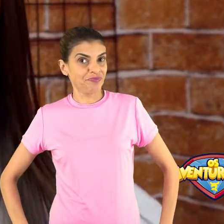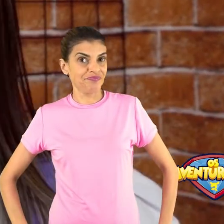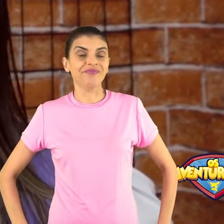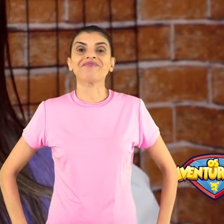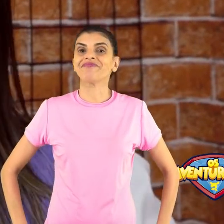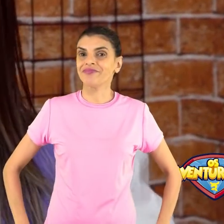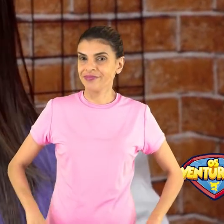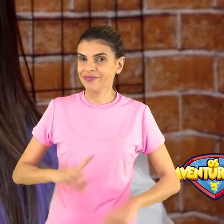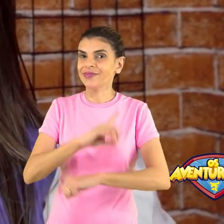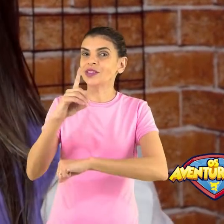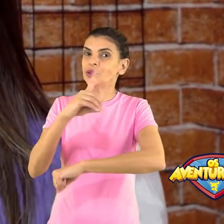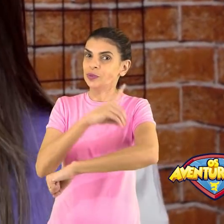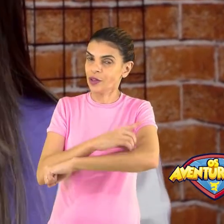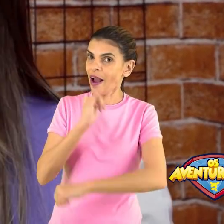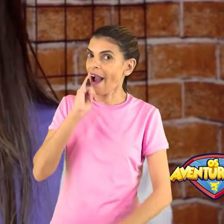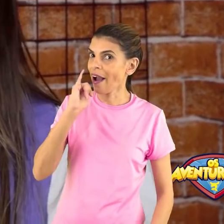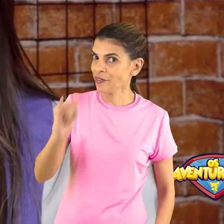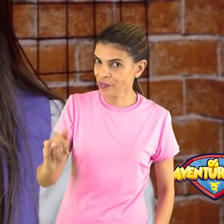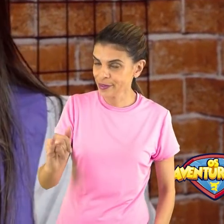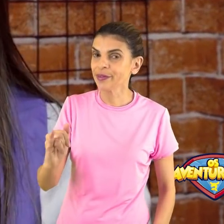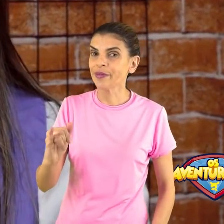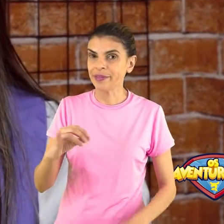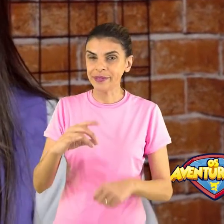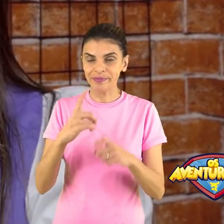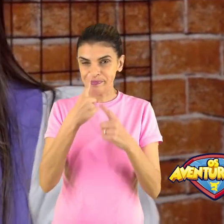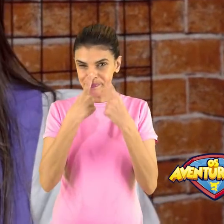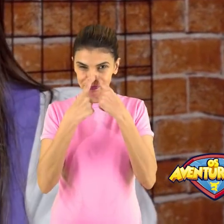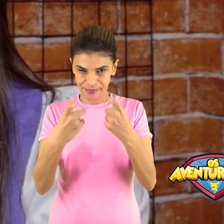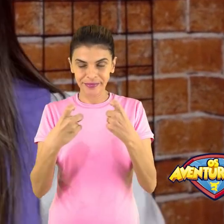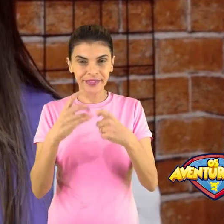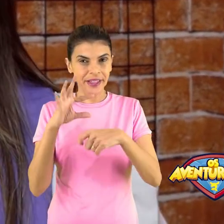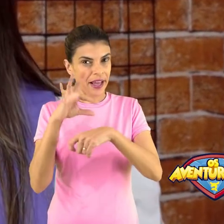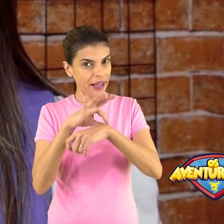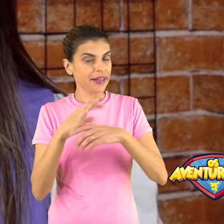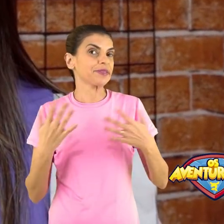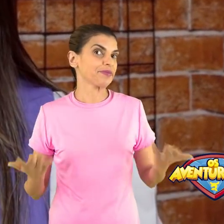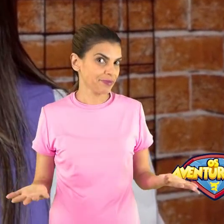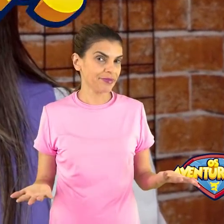Bem que o doutor Dinomal avisou que a carne dele tava podre.